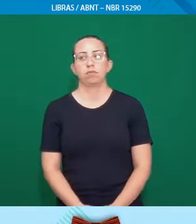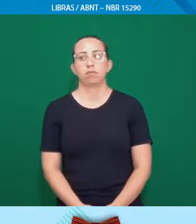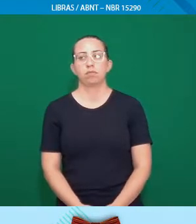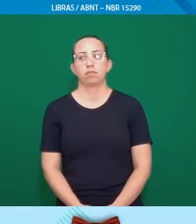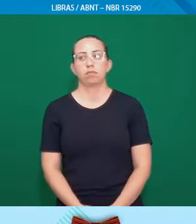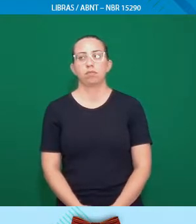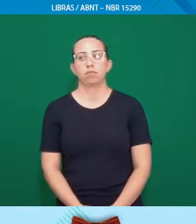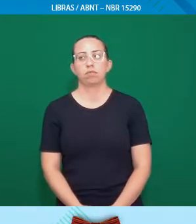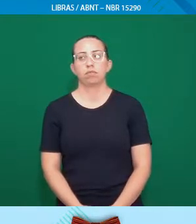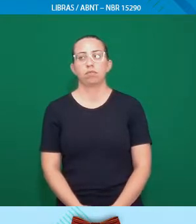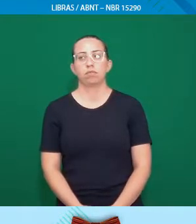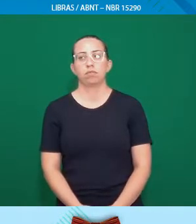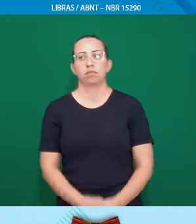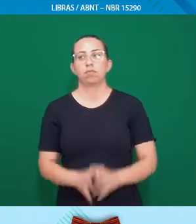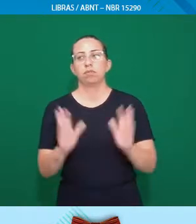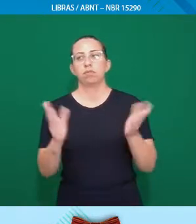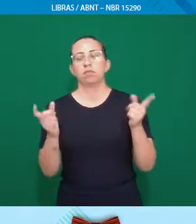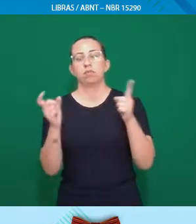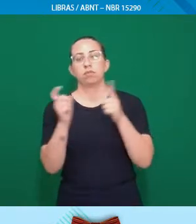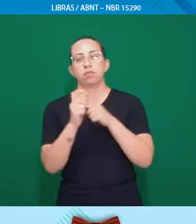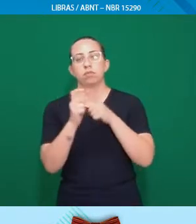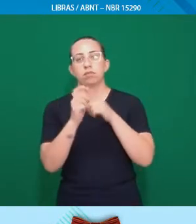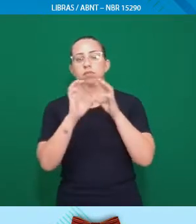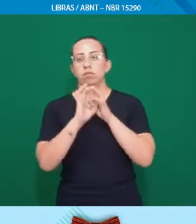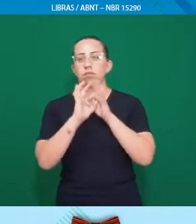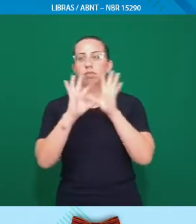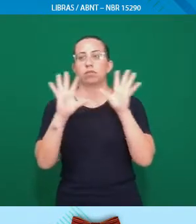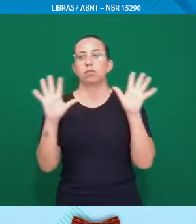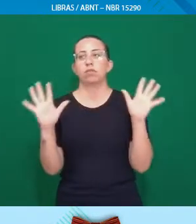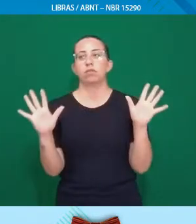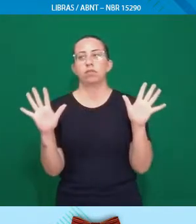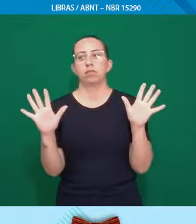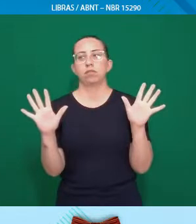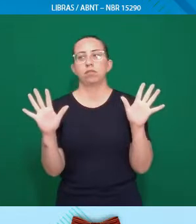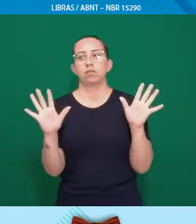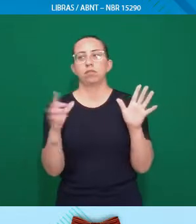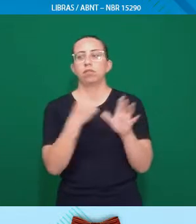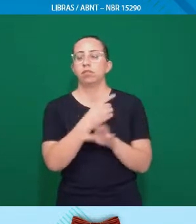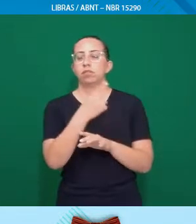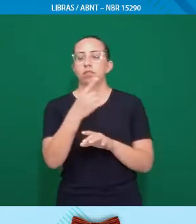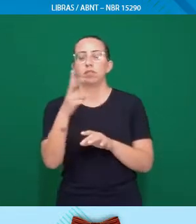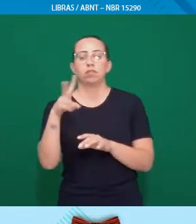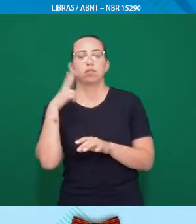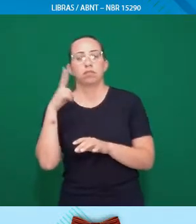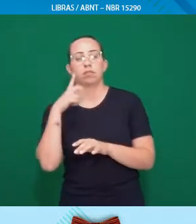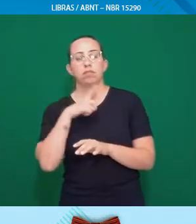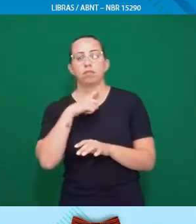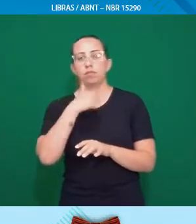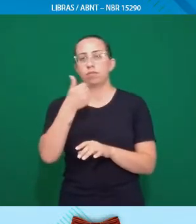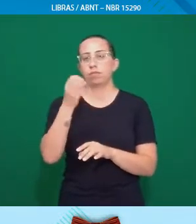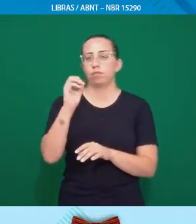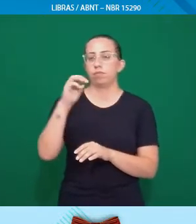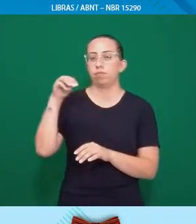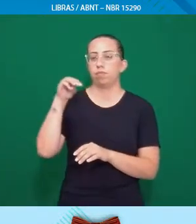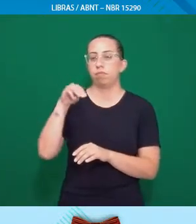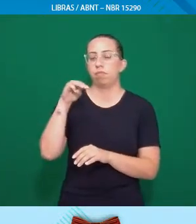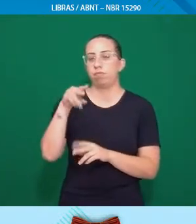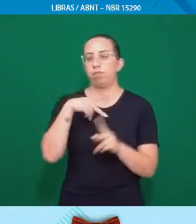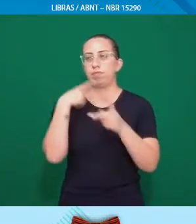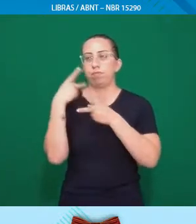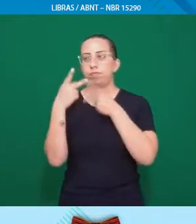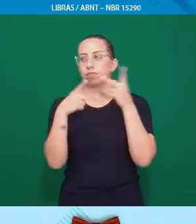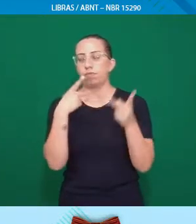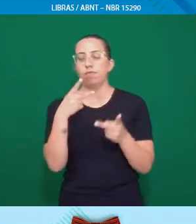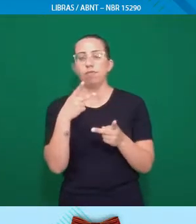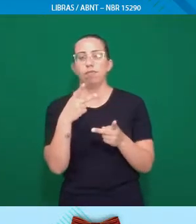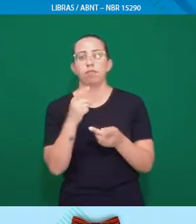eu tô passamos agora a palavra Livre o pronunciamento George vereadores ouviremos oradores inscritos onde cada